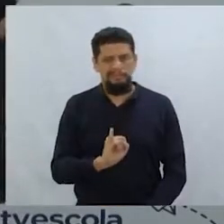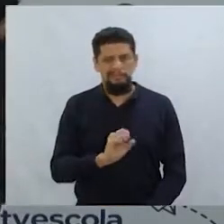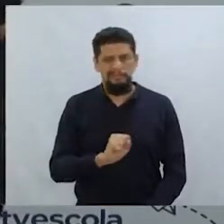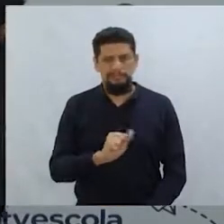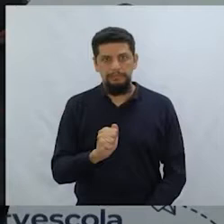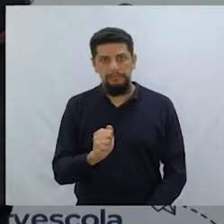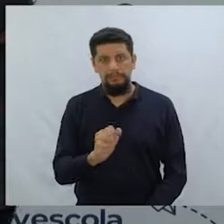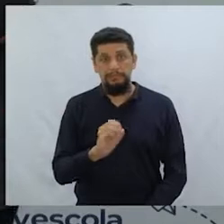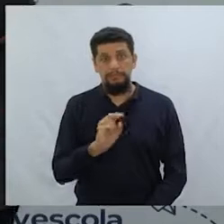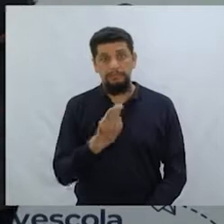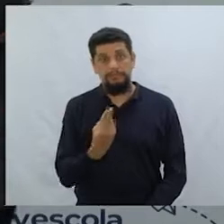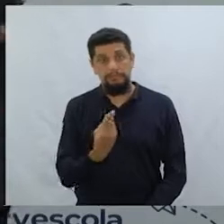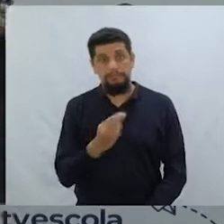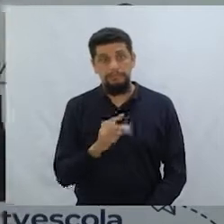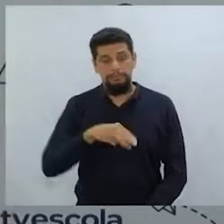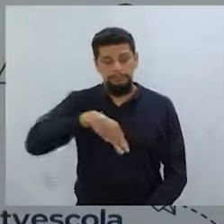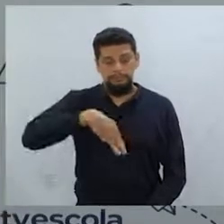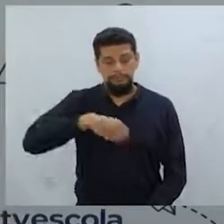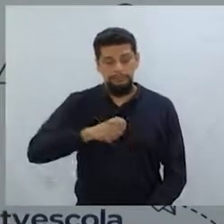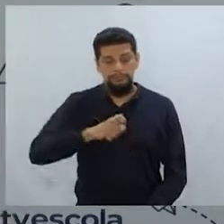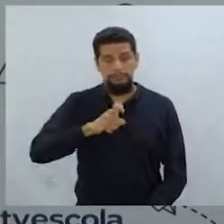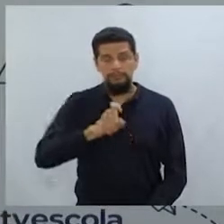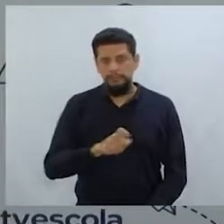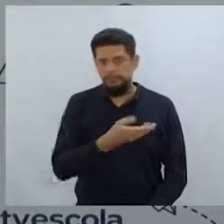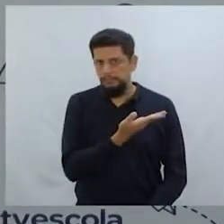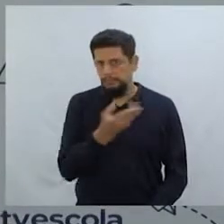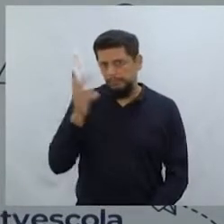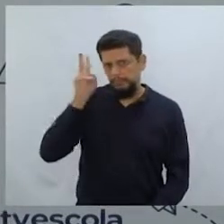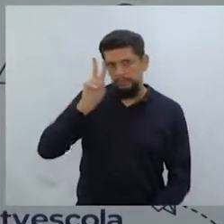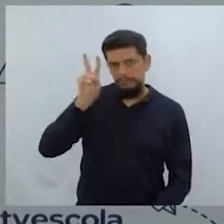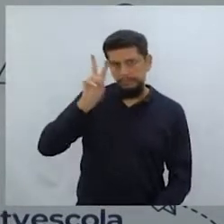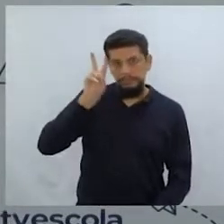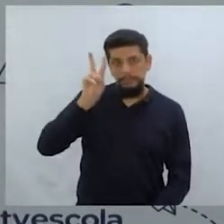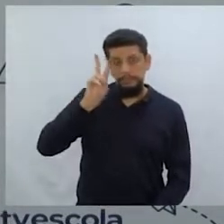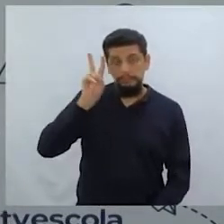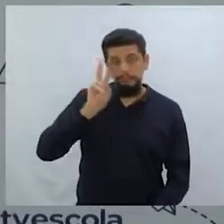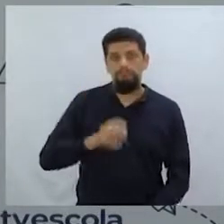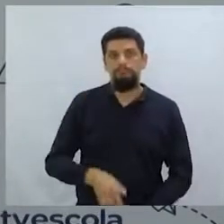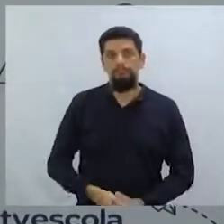Será que foi a Isa ou o Max? Vocês se lembram?